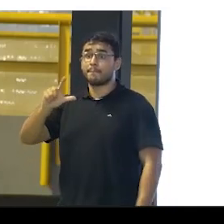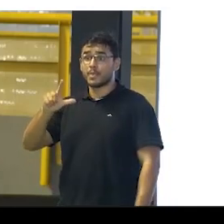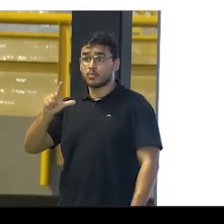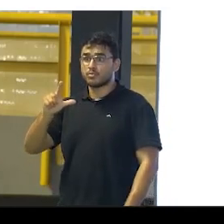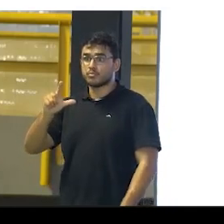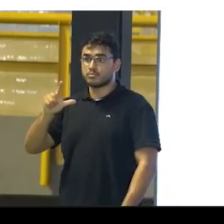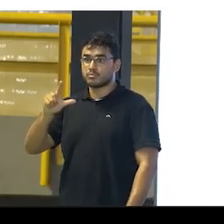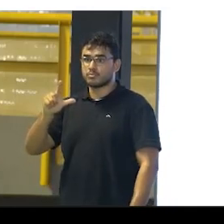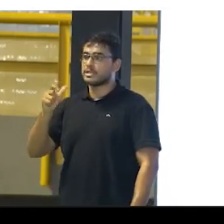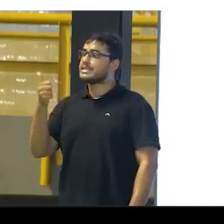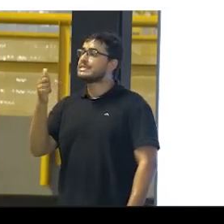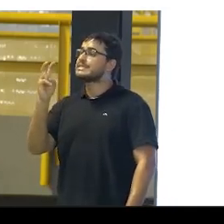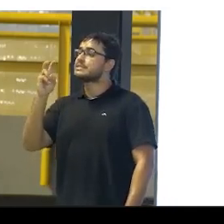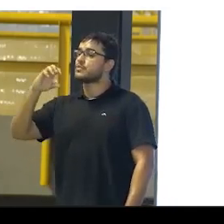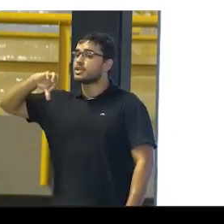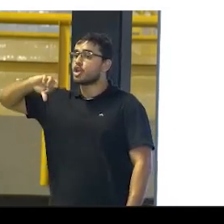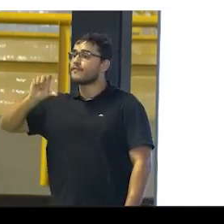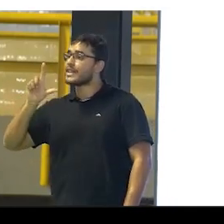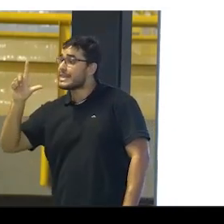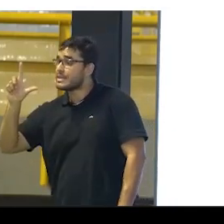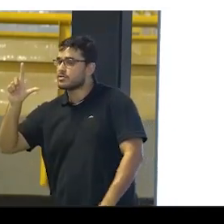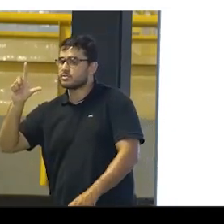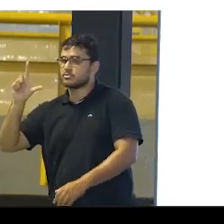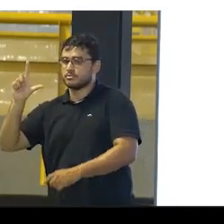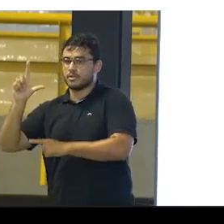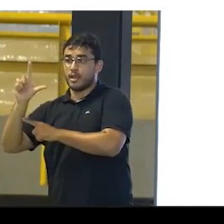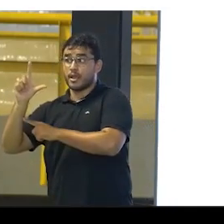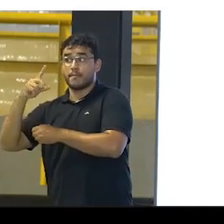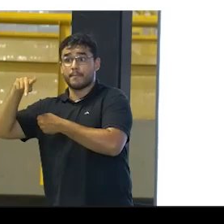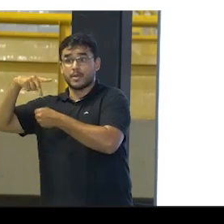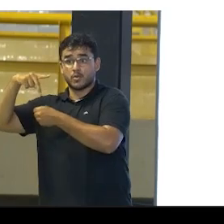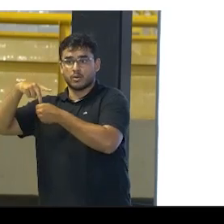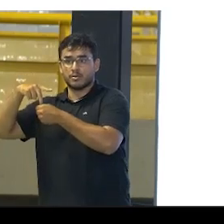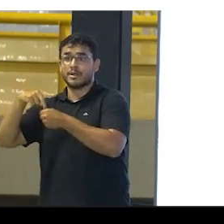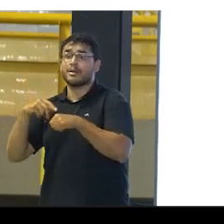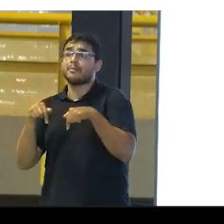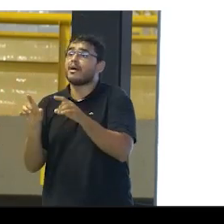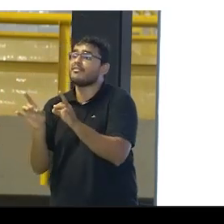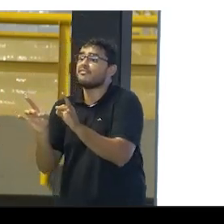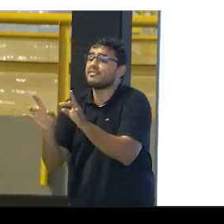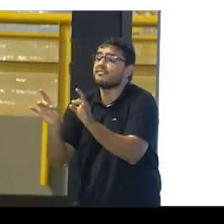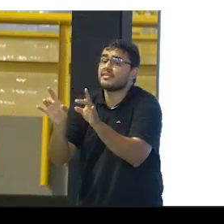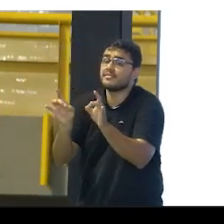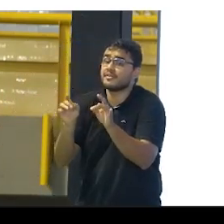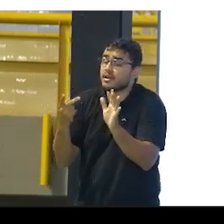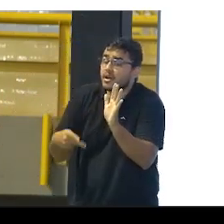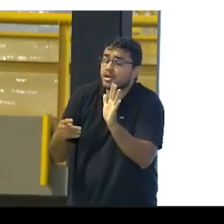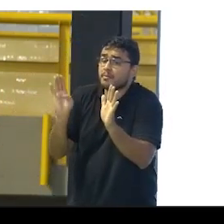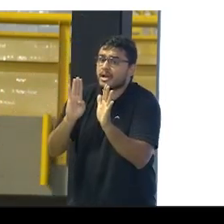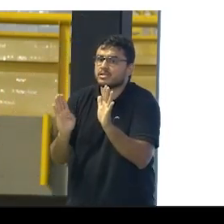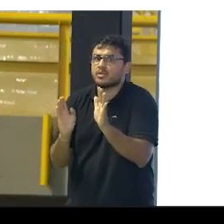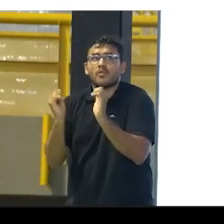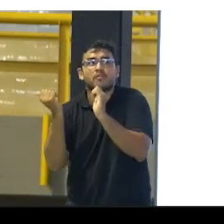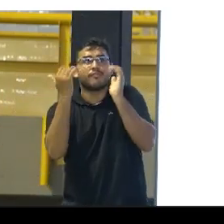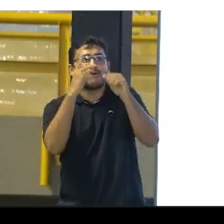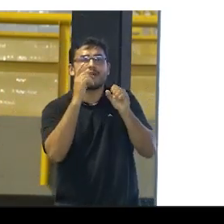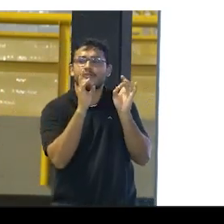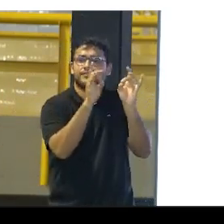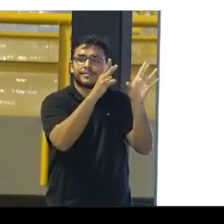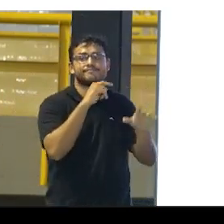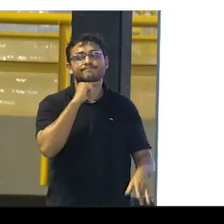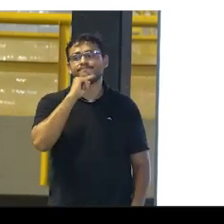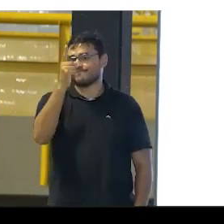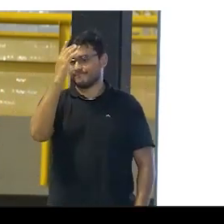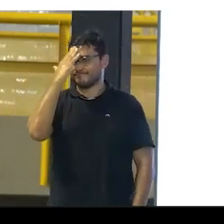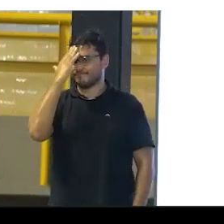nós consumimos quase toda a totalidade. Lembra também do seguinte, se o petróleo não tivesse aumentado de preço